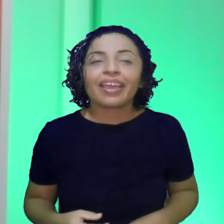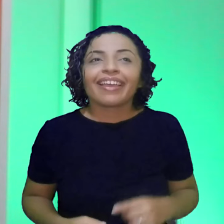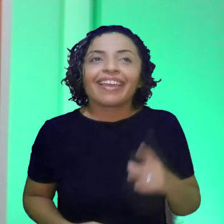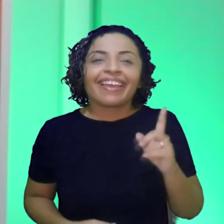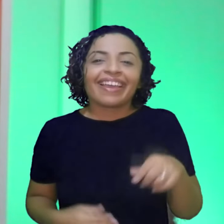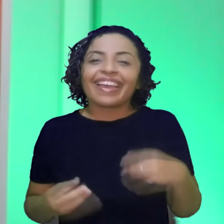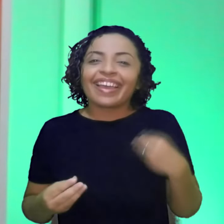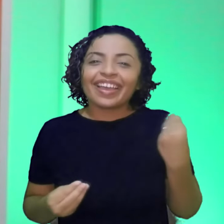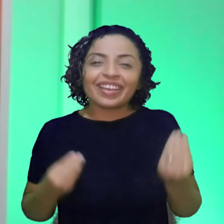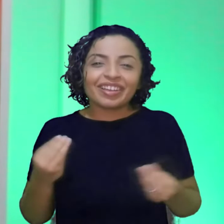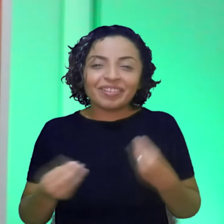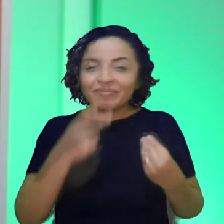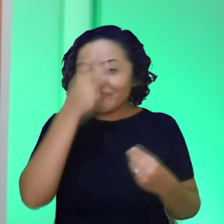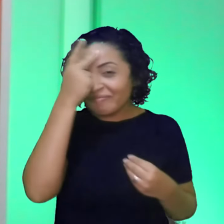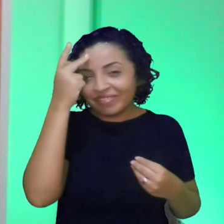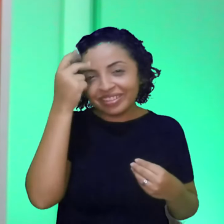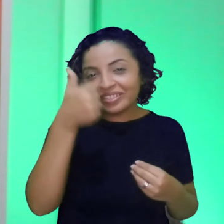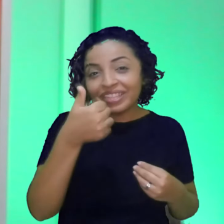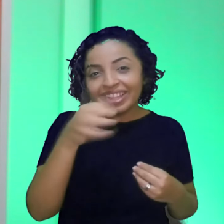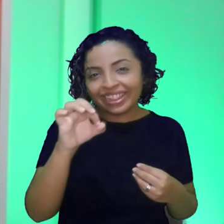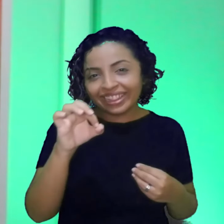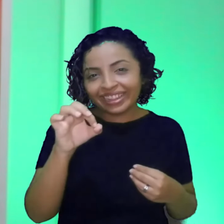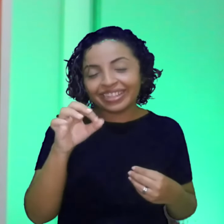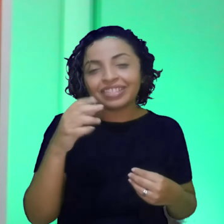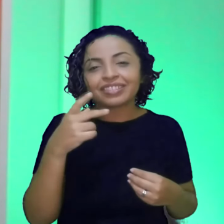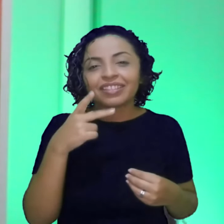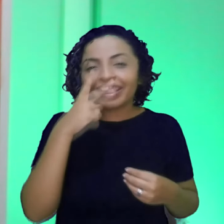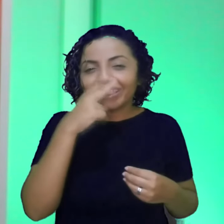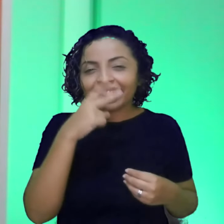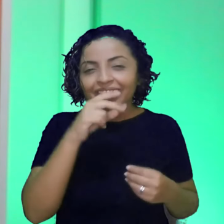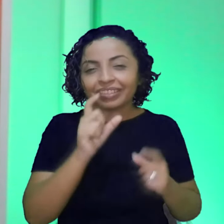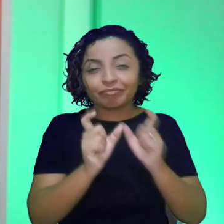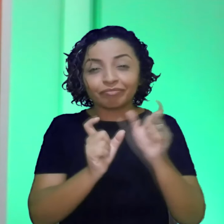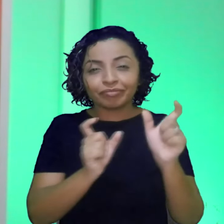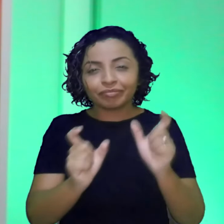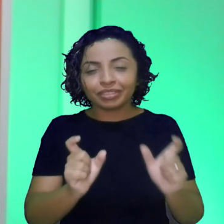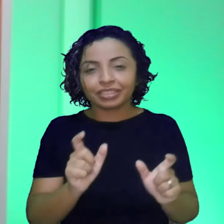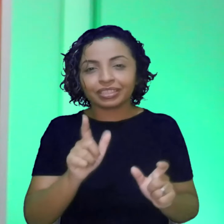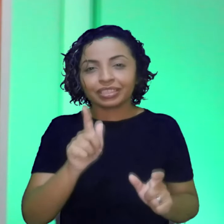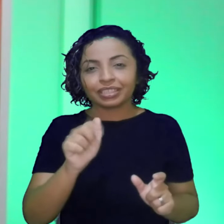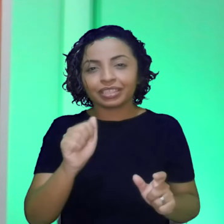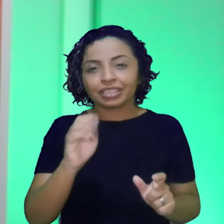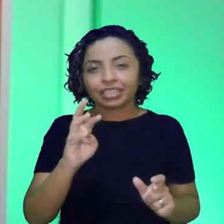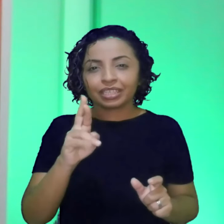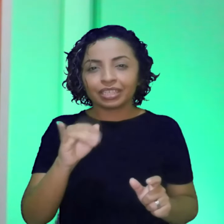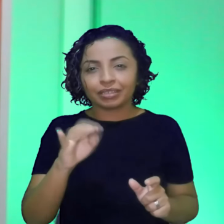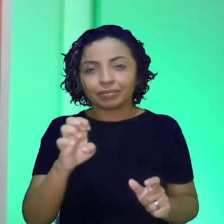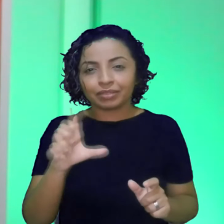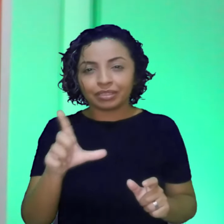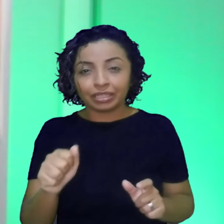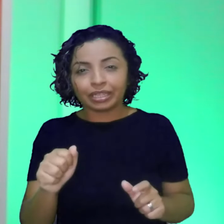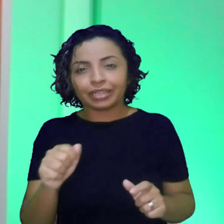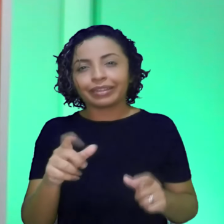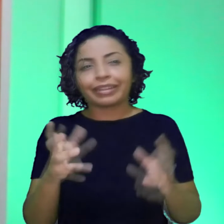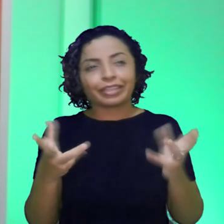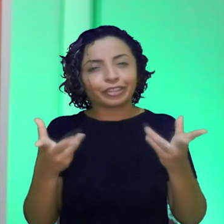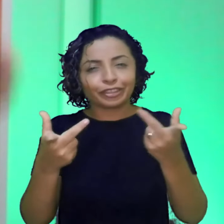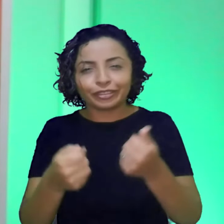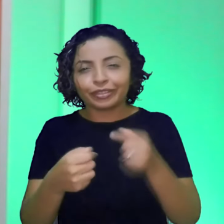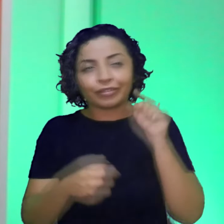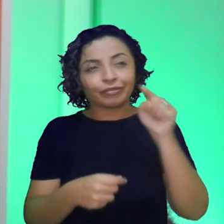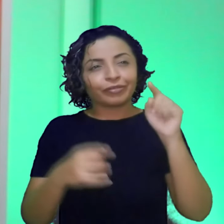Como tinham, assim, umas 10 pessoas repetindo vários tipos de comentário. Gabriela Prioli, você é genial, você é o amor da minha vida,